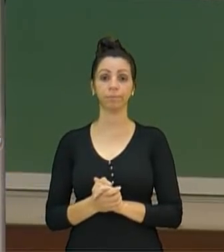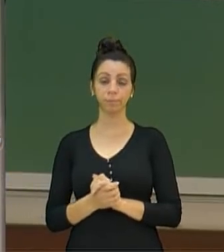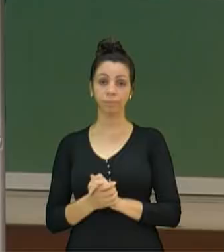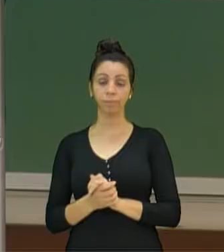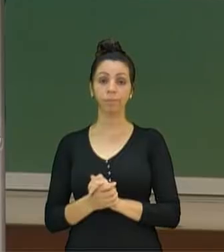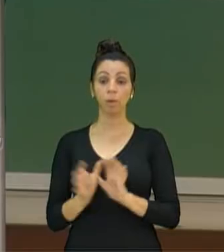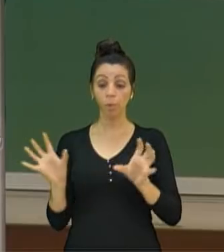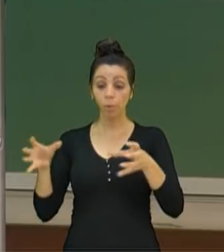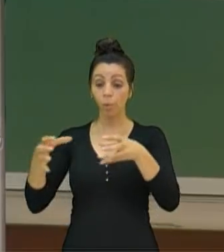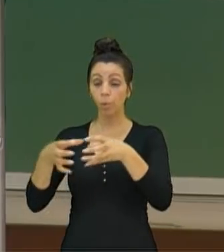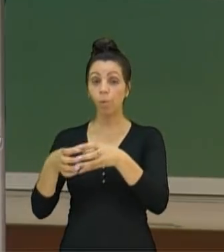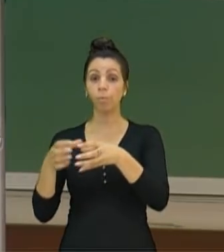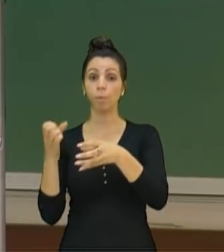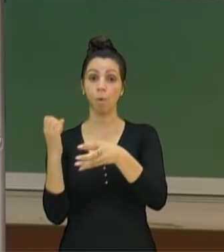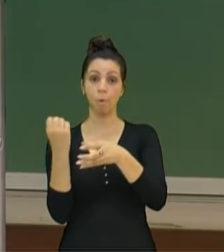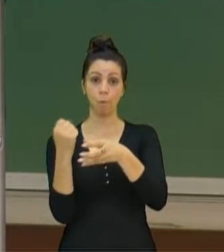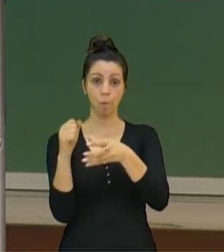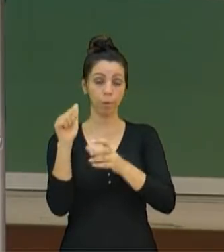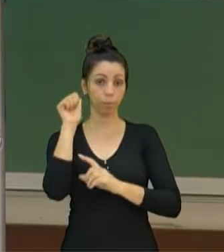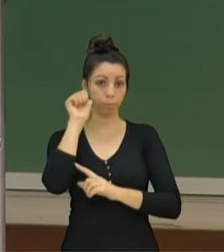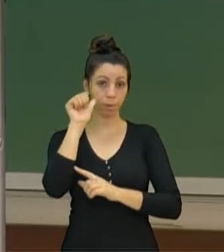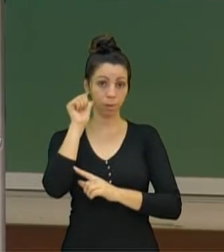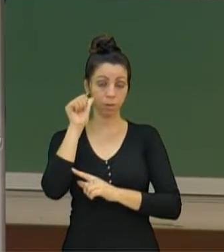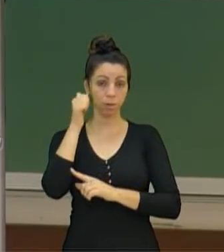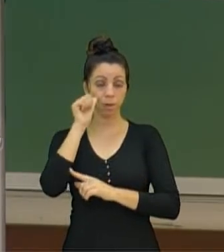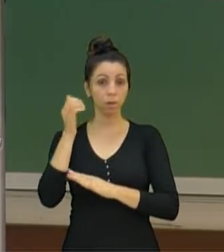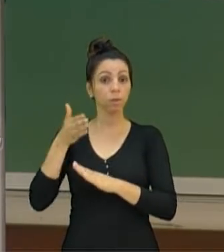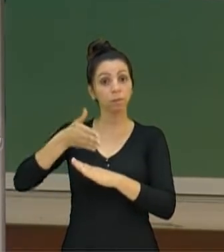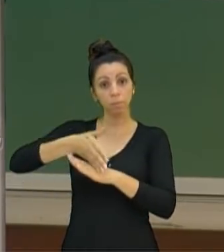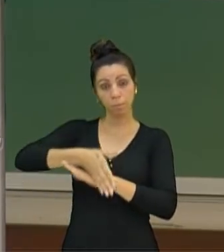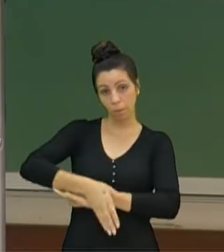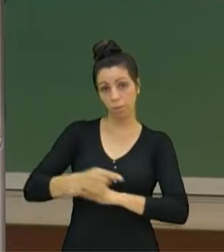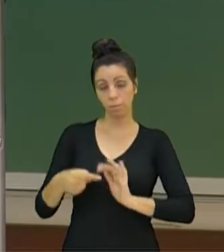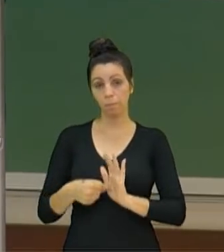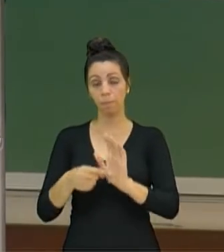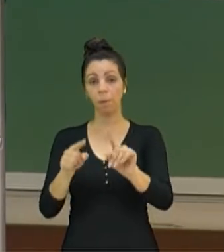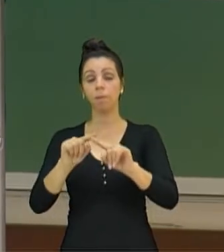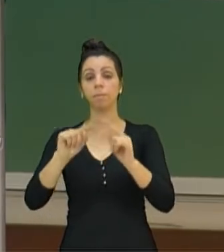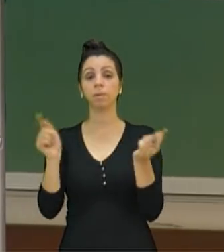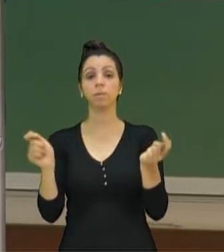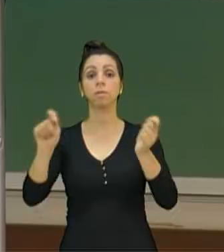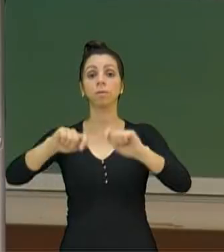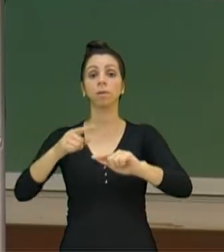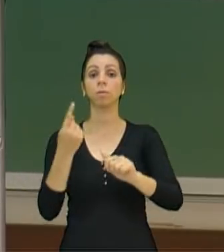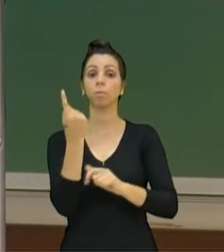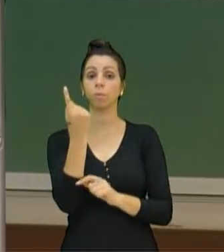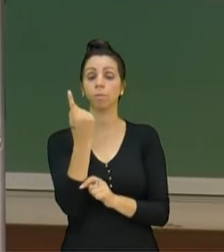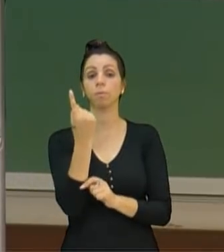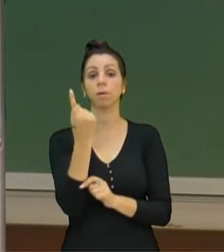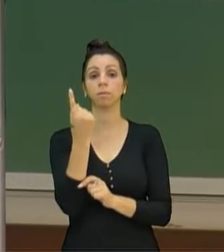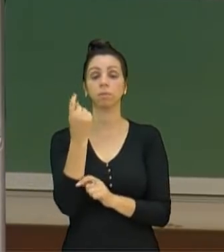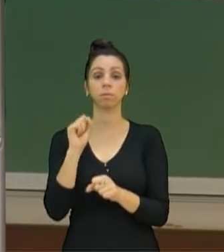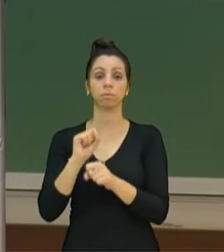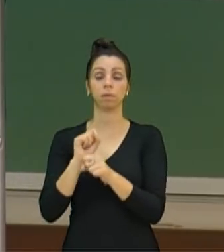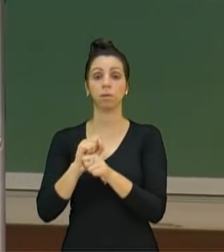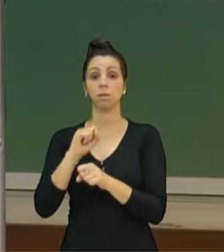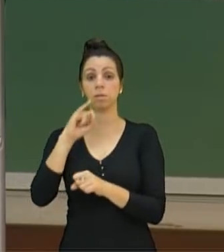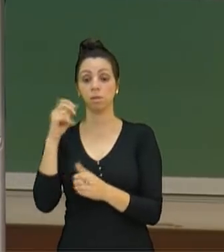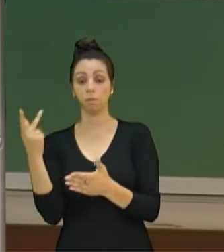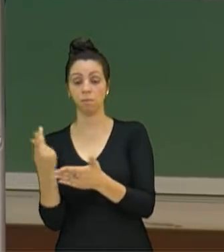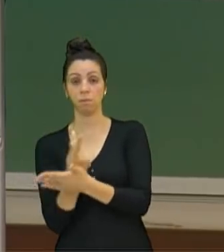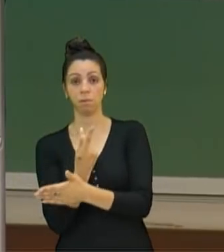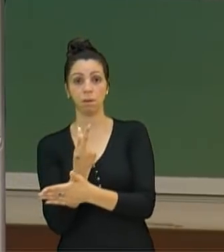8 meninas que participam da apresentação, mas ainda tem uma reserva. As